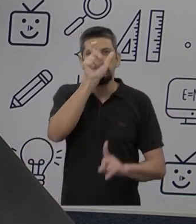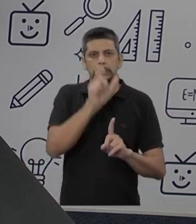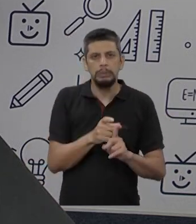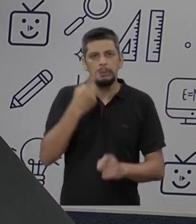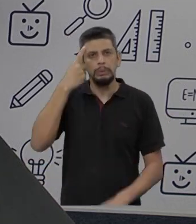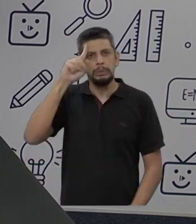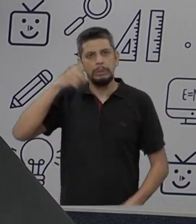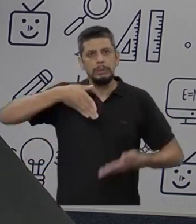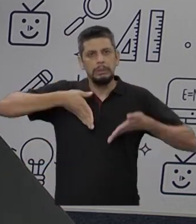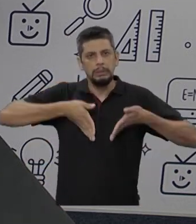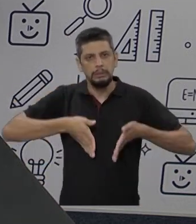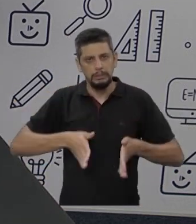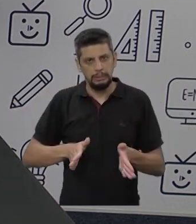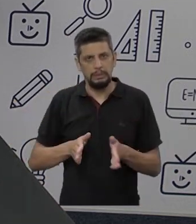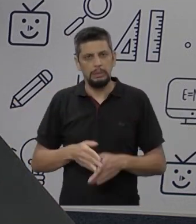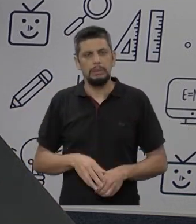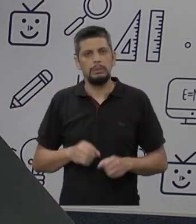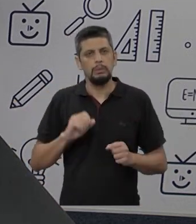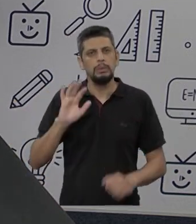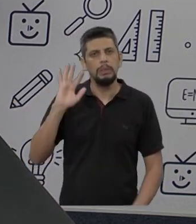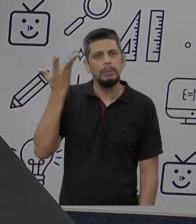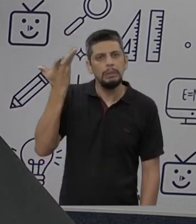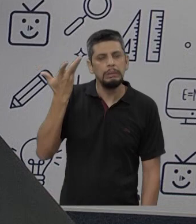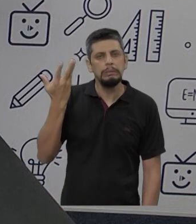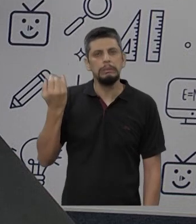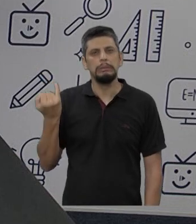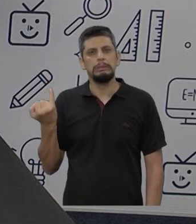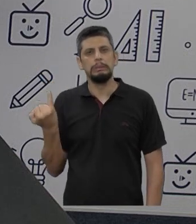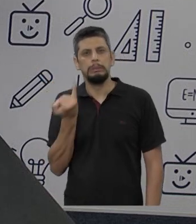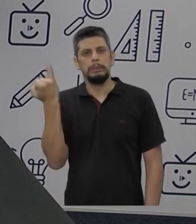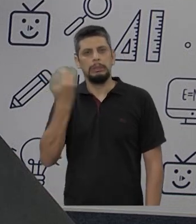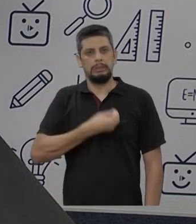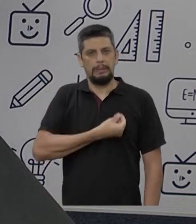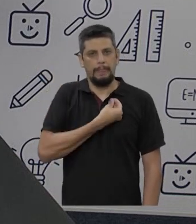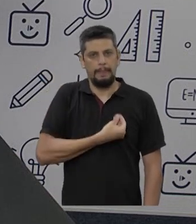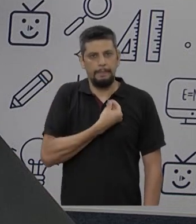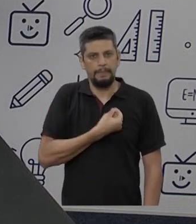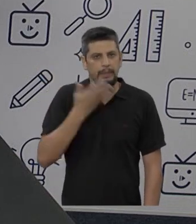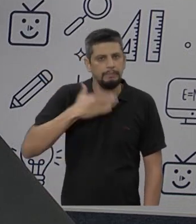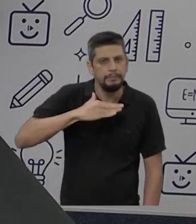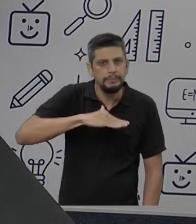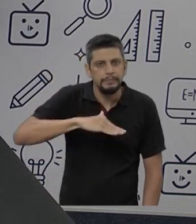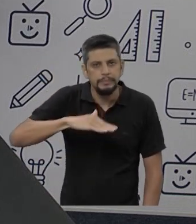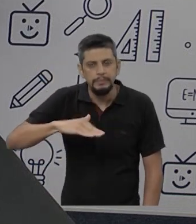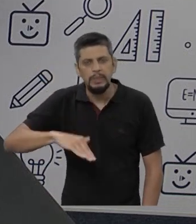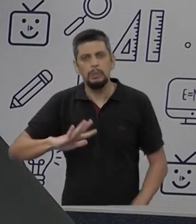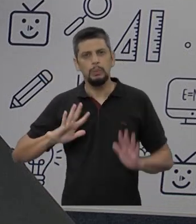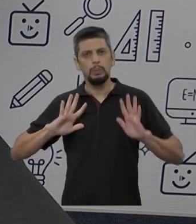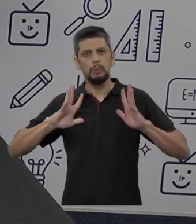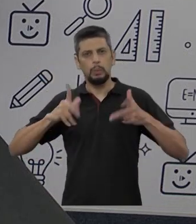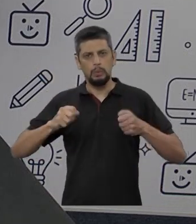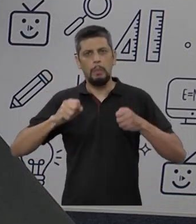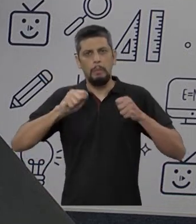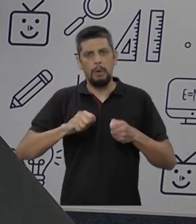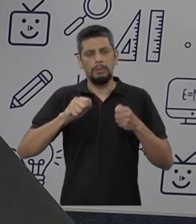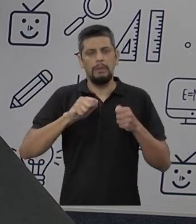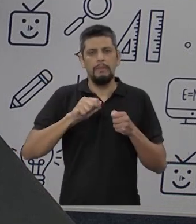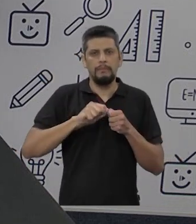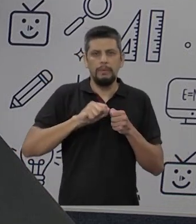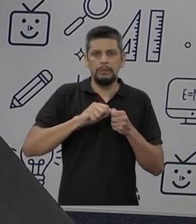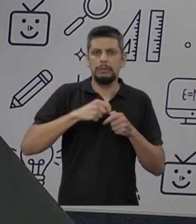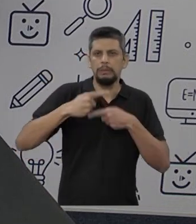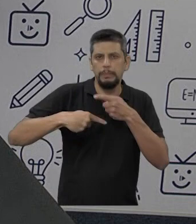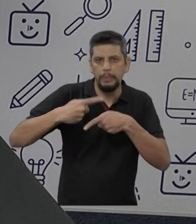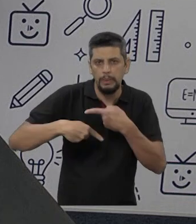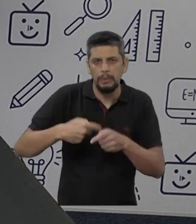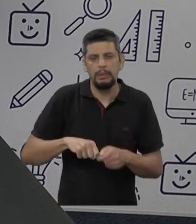nome da pessoa, a data de nascimento, os acontecimentos importantes da vida, da infância, e tudo isso pode ser